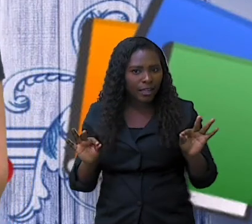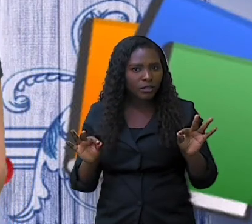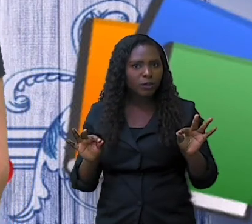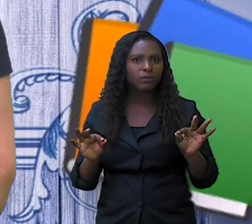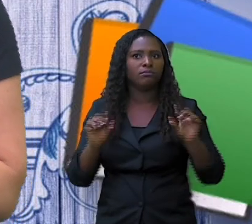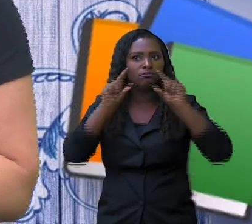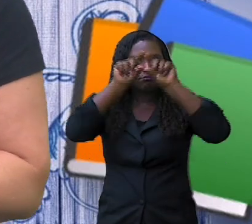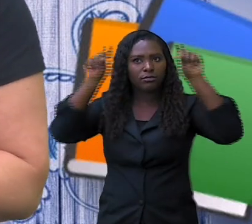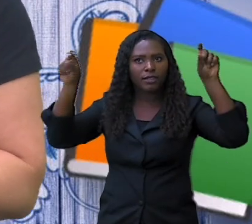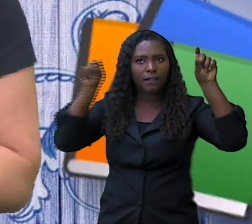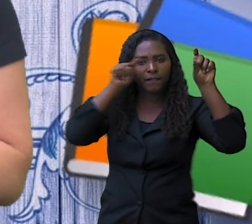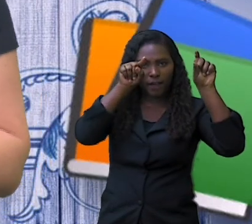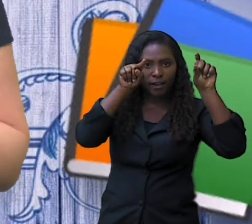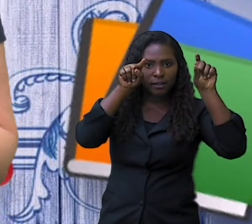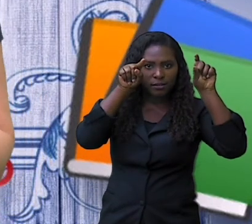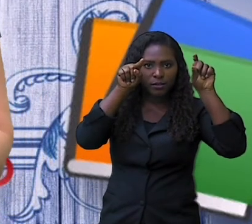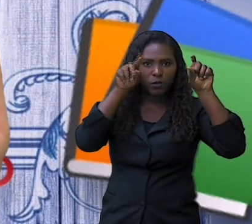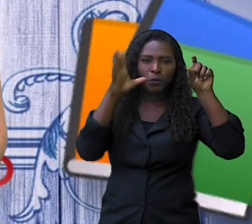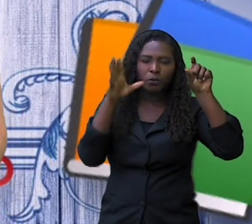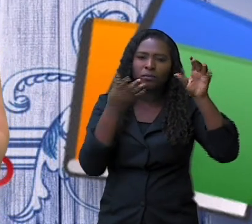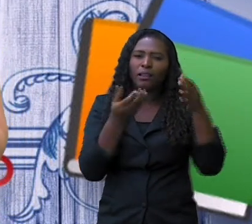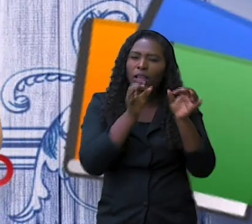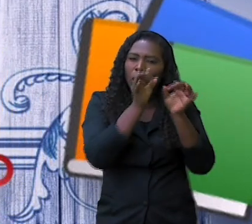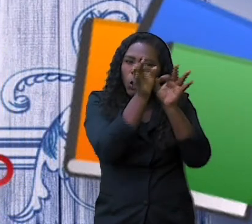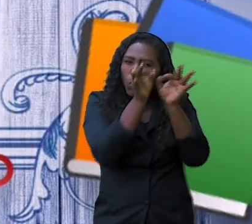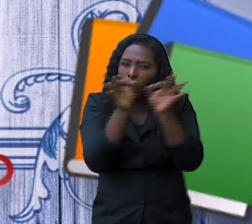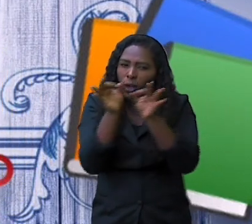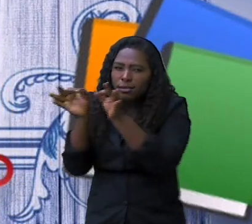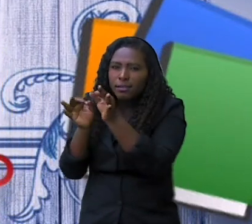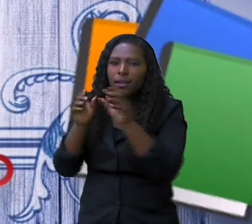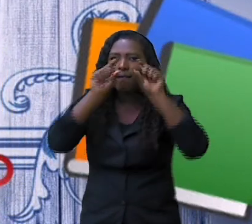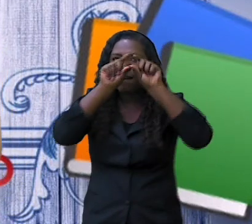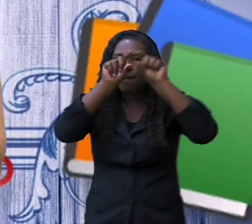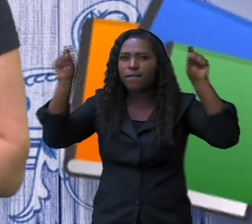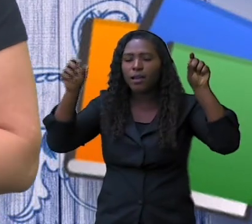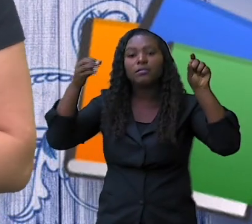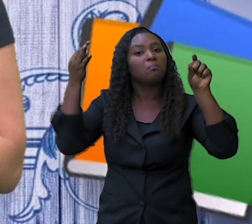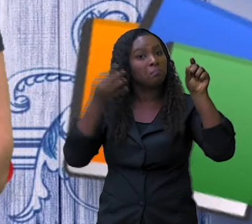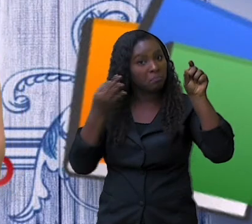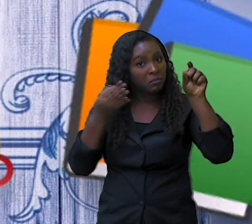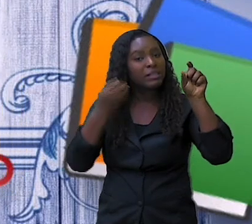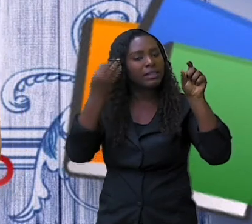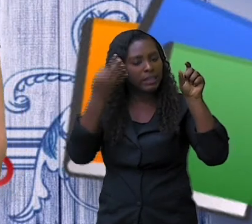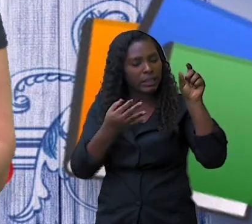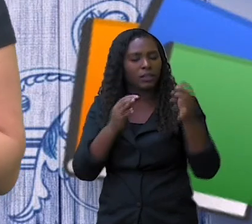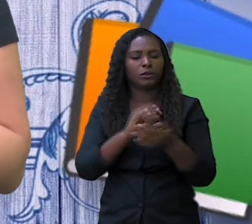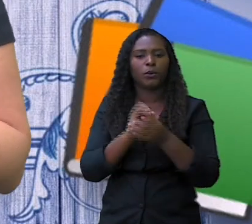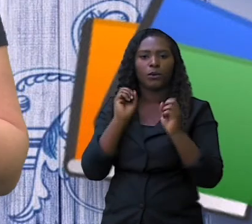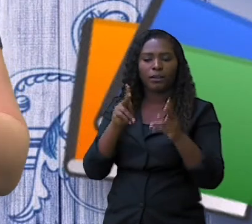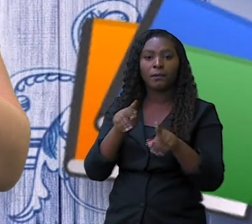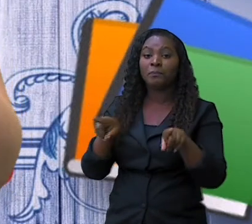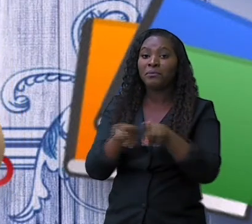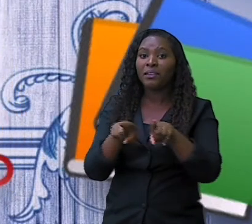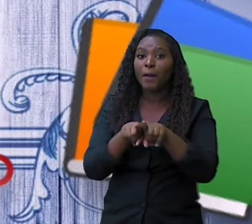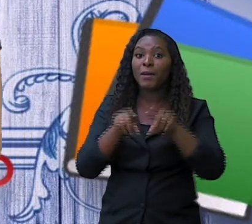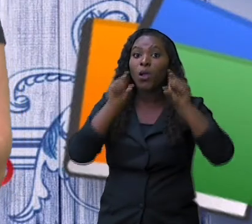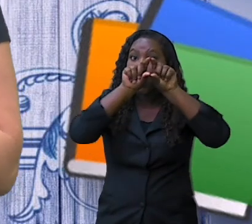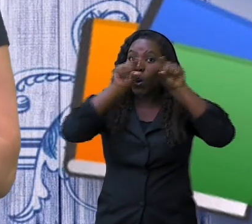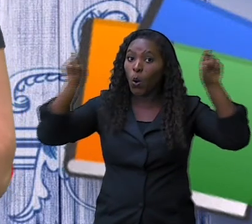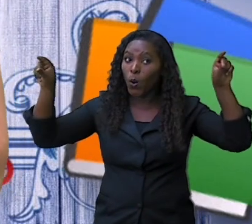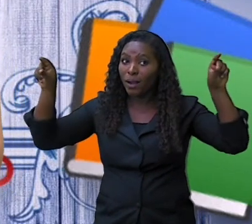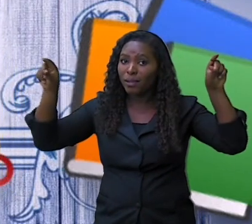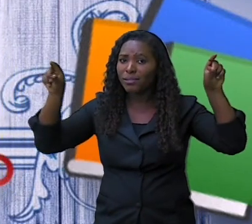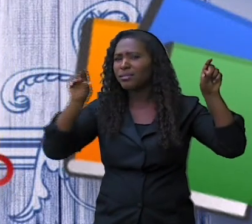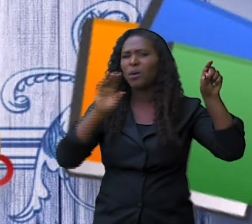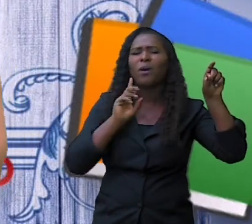frase. Quando eu falo em oração, eu falo de uma frase que contém um verbo, não é mesmo? E aí a gente vai relacionar